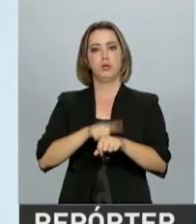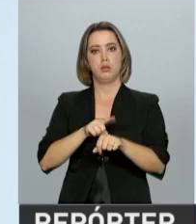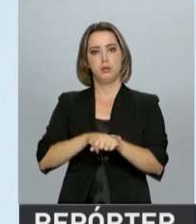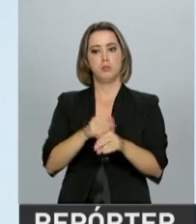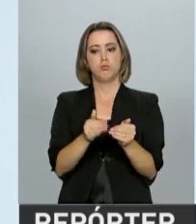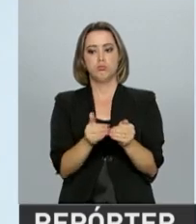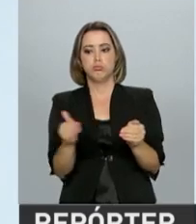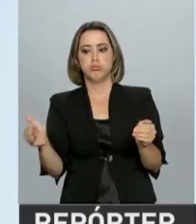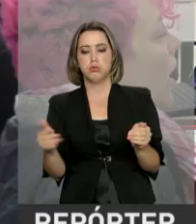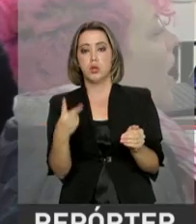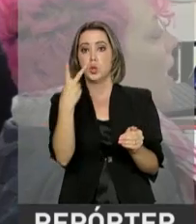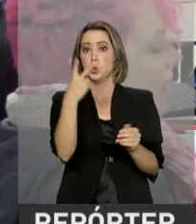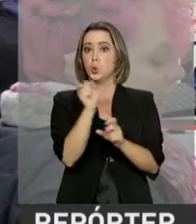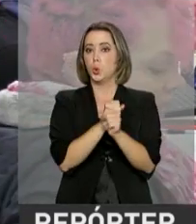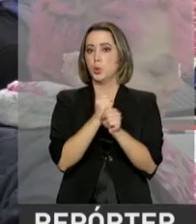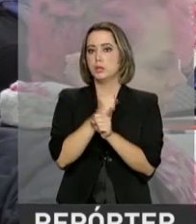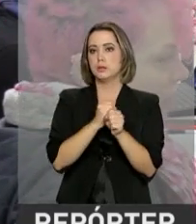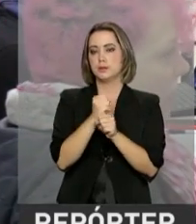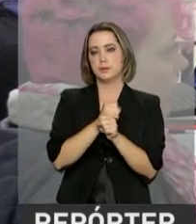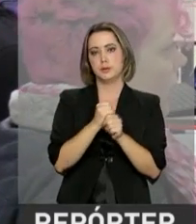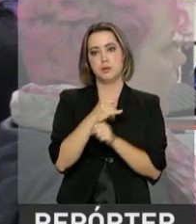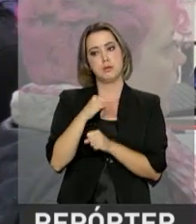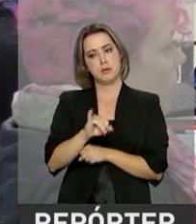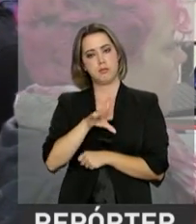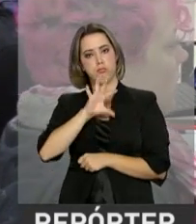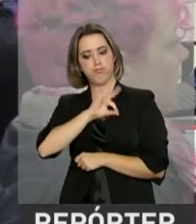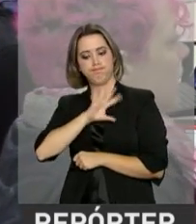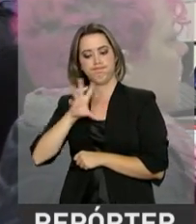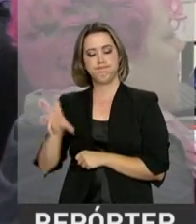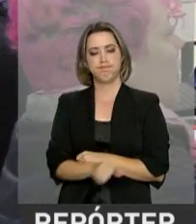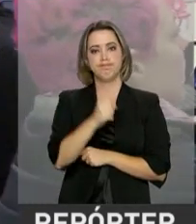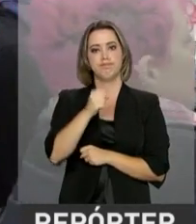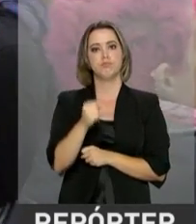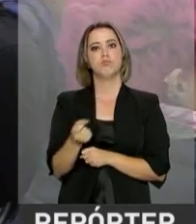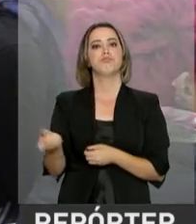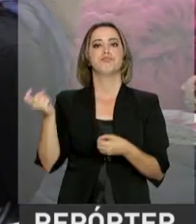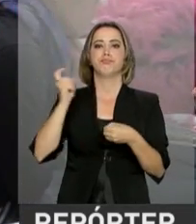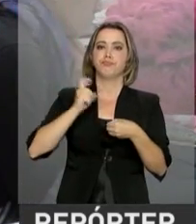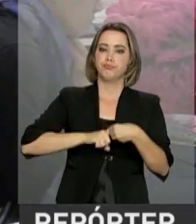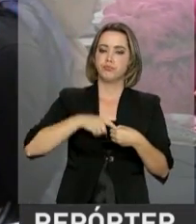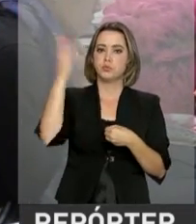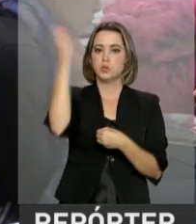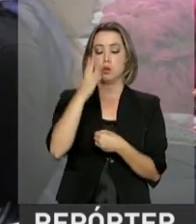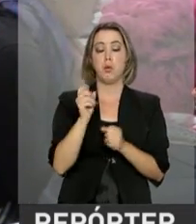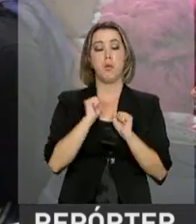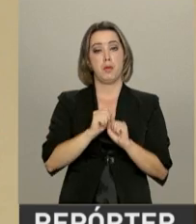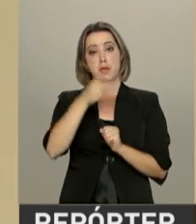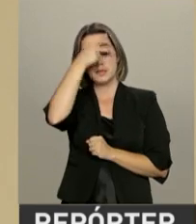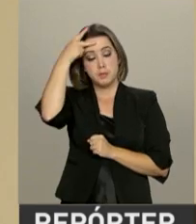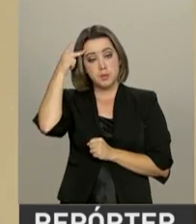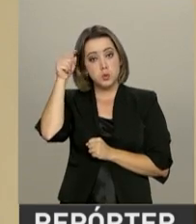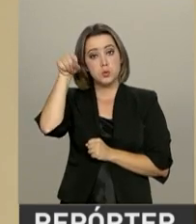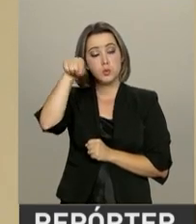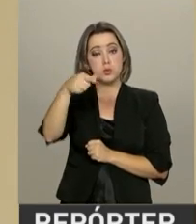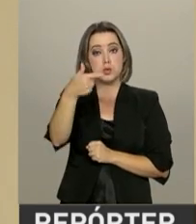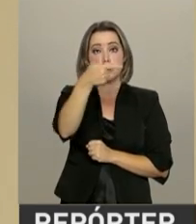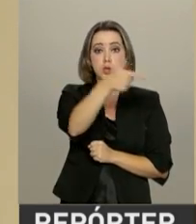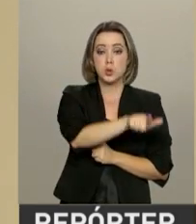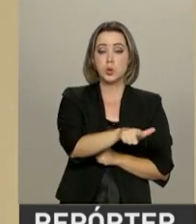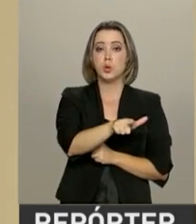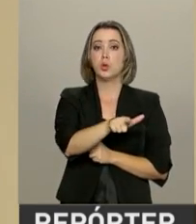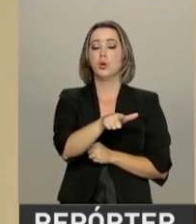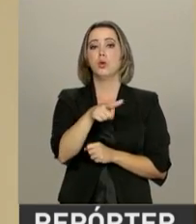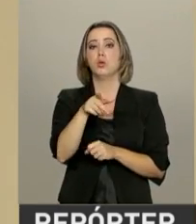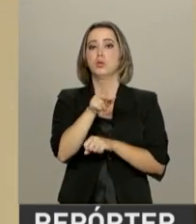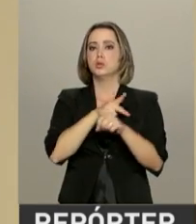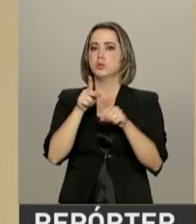seja aumentado para 2 anos. Os brasileiros que estão no exterior e precisam de ajuda podem procurar um consulado do Brasil, independentemente